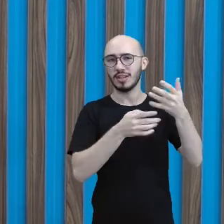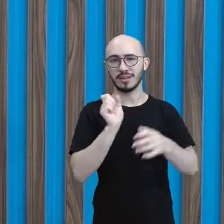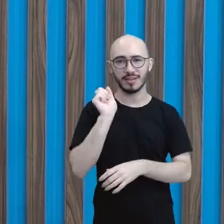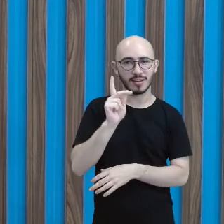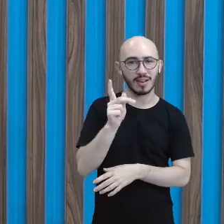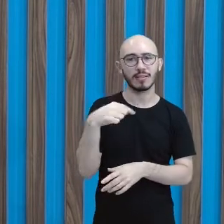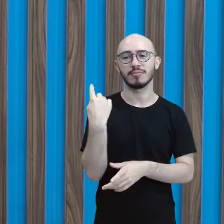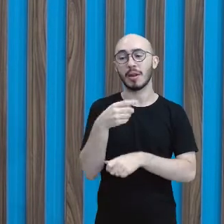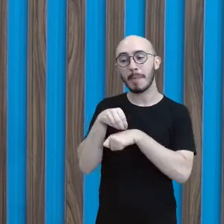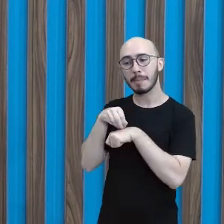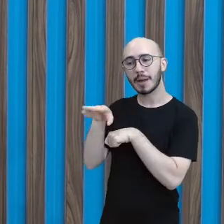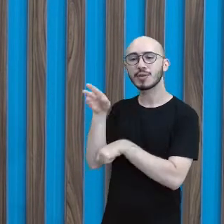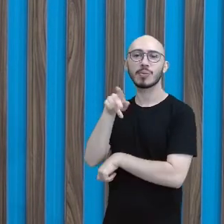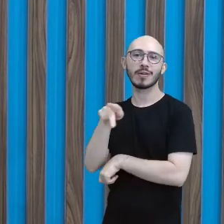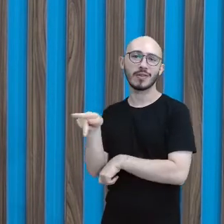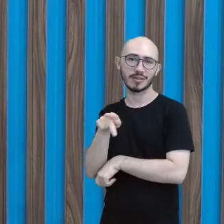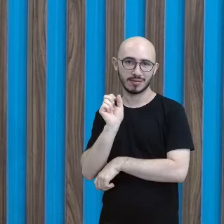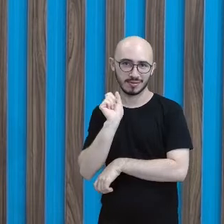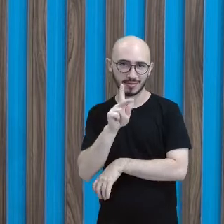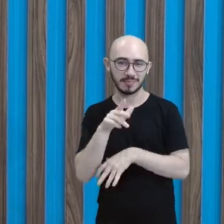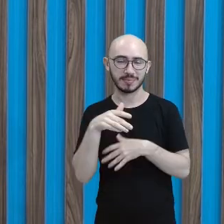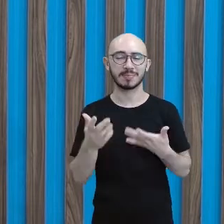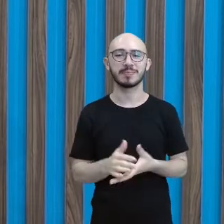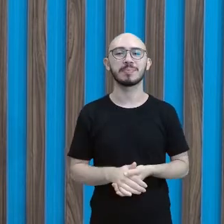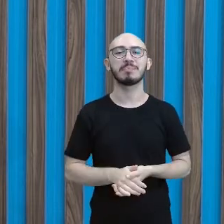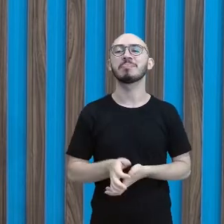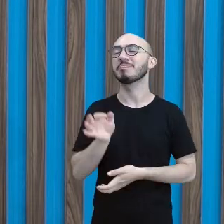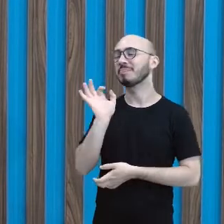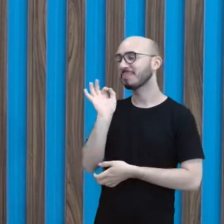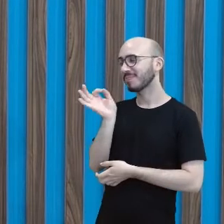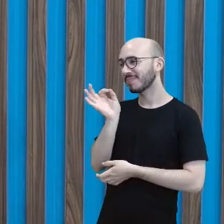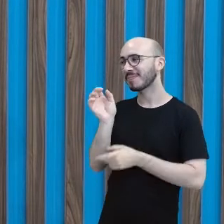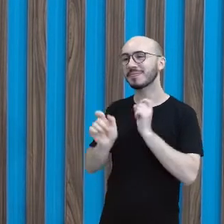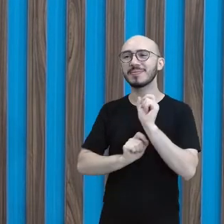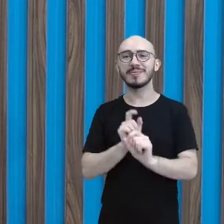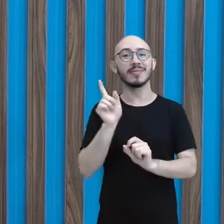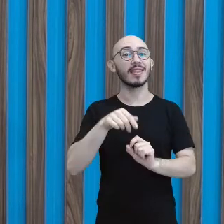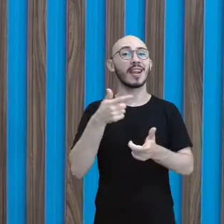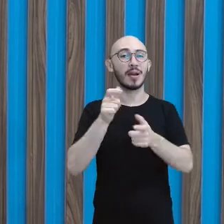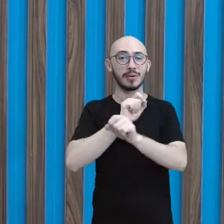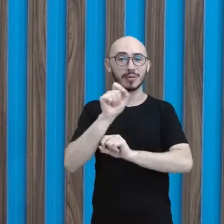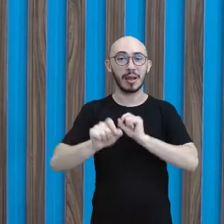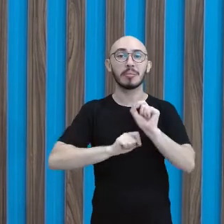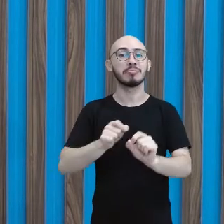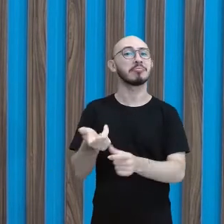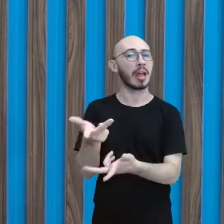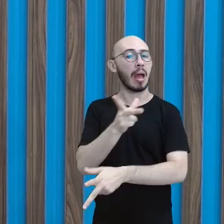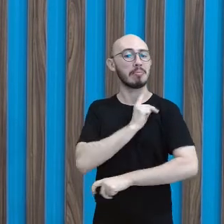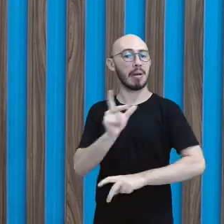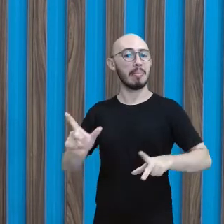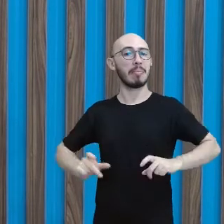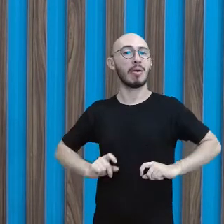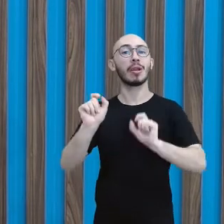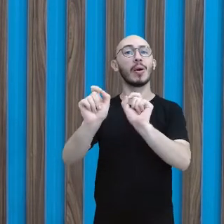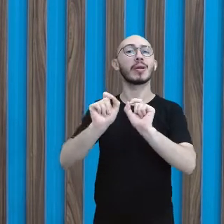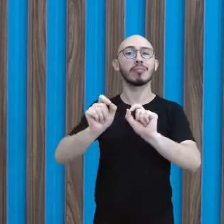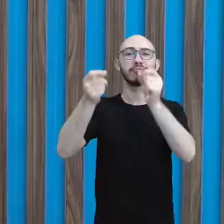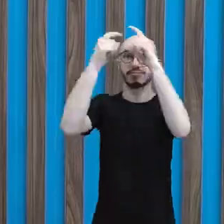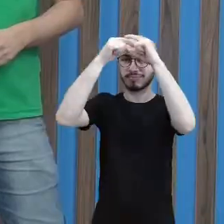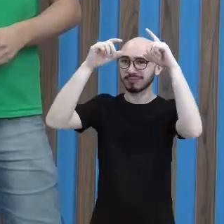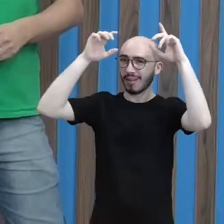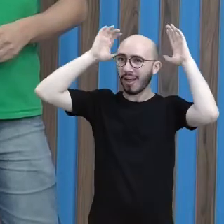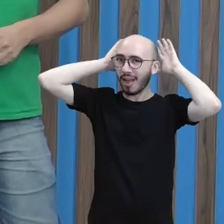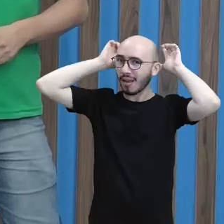a gente passa para o professor Henrique, beleza? Professor Luciano com sua moda das bandanas aí, né? Todo famosinho com essas